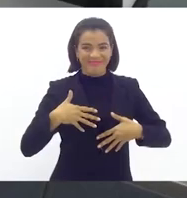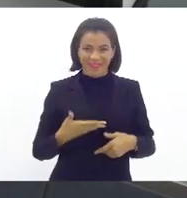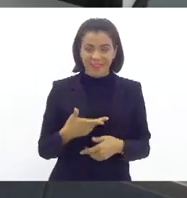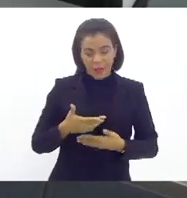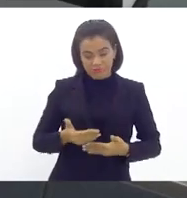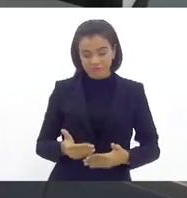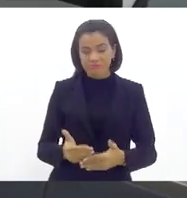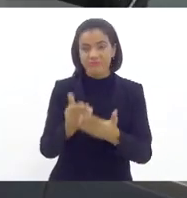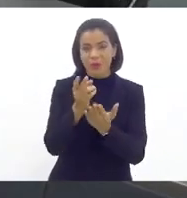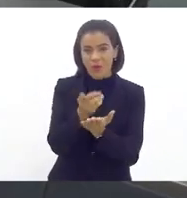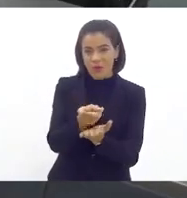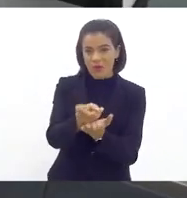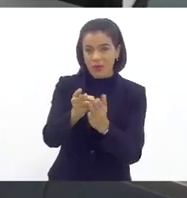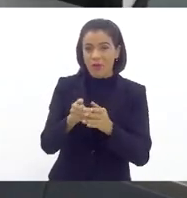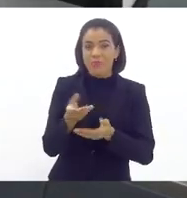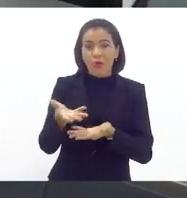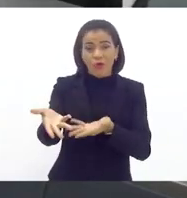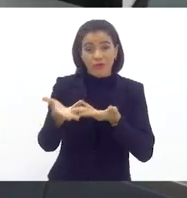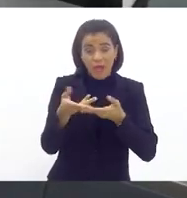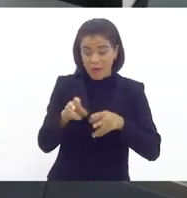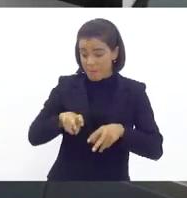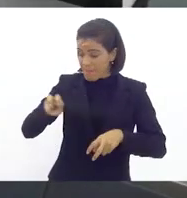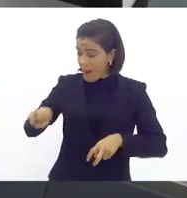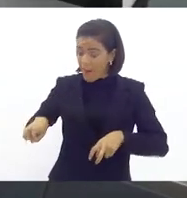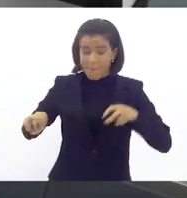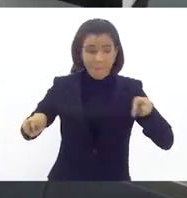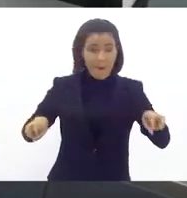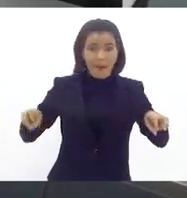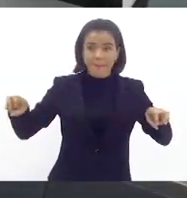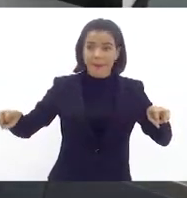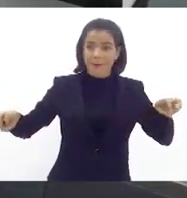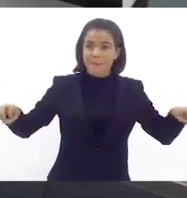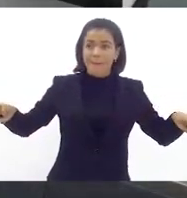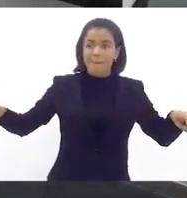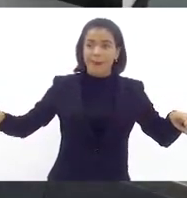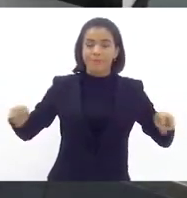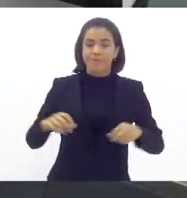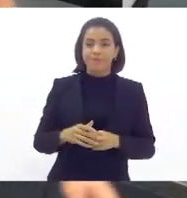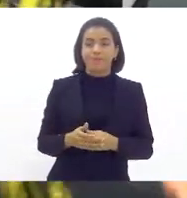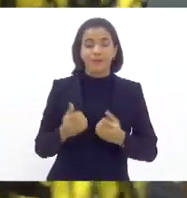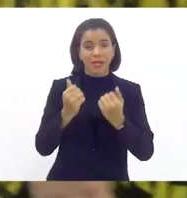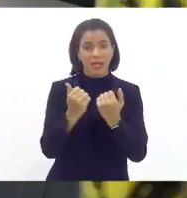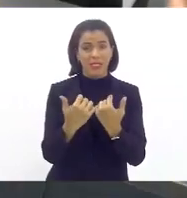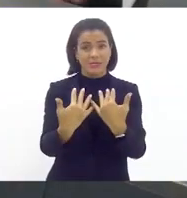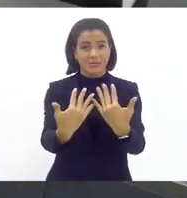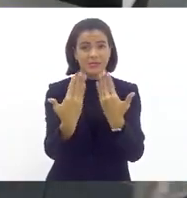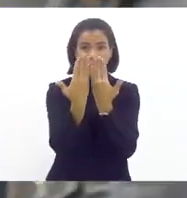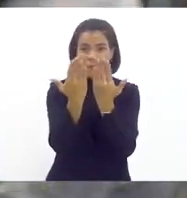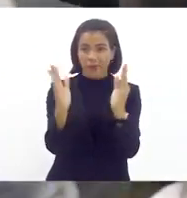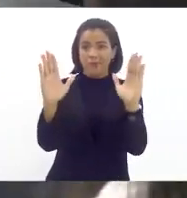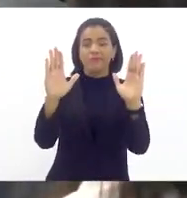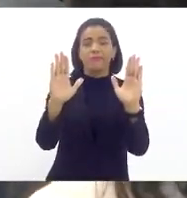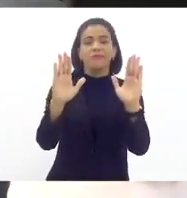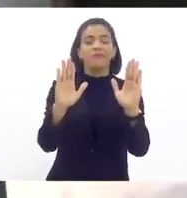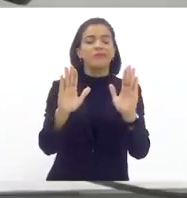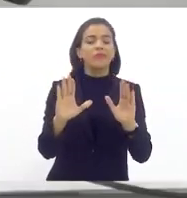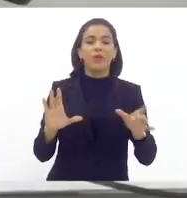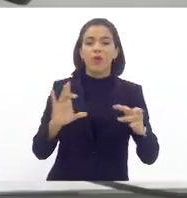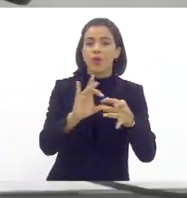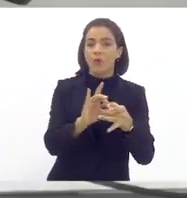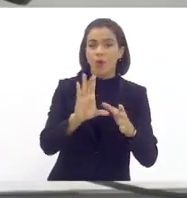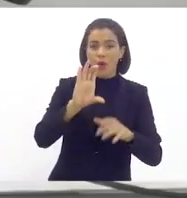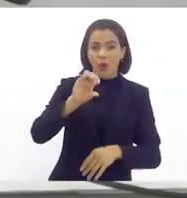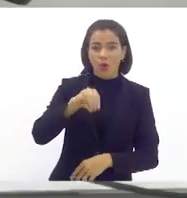sequência, vamos compor a nossa mesa. Essa é a audiência da nossa comissão em conjunto com a